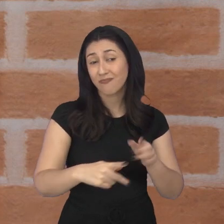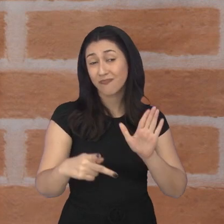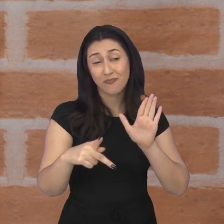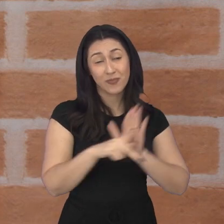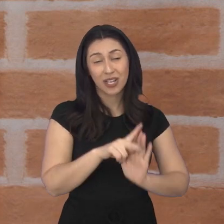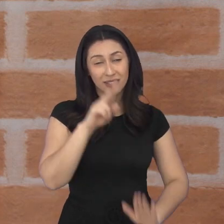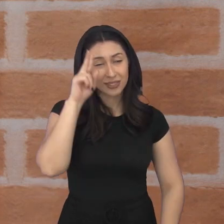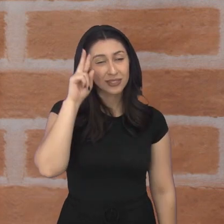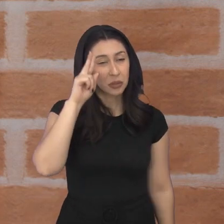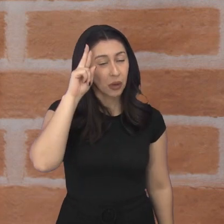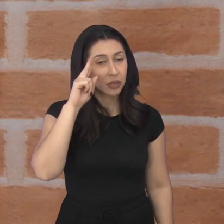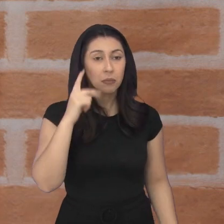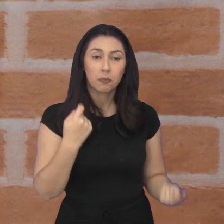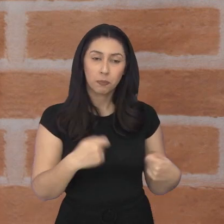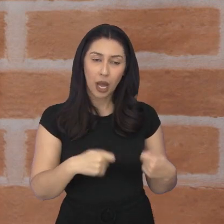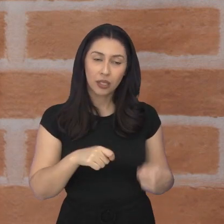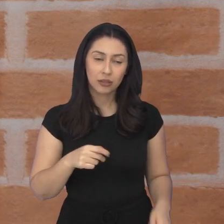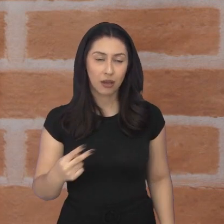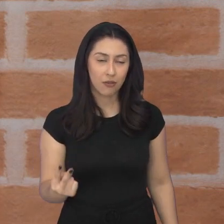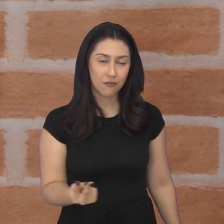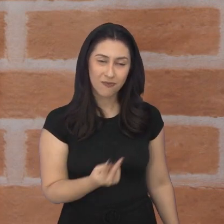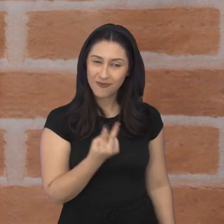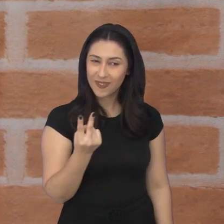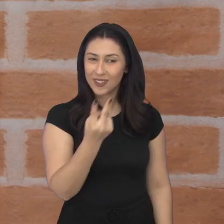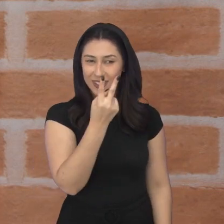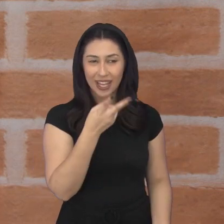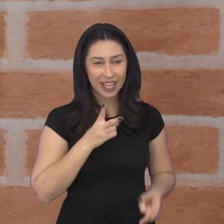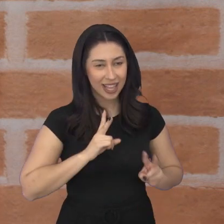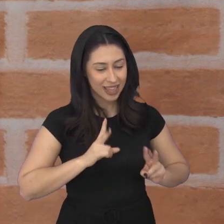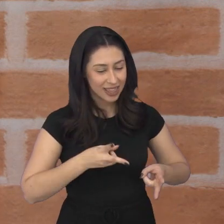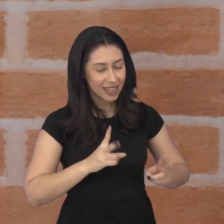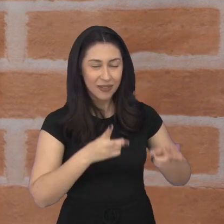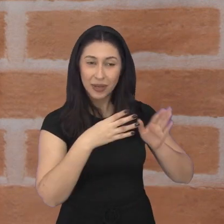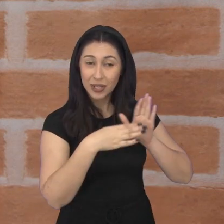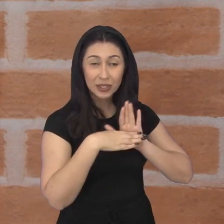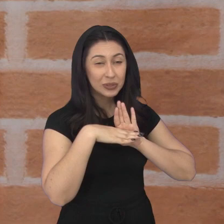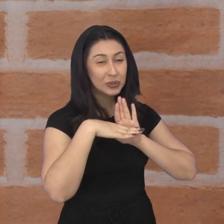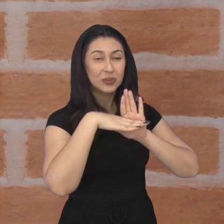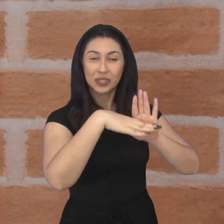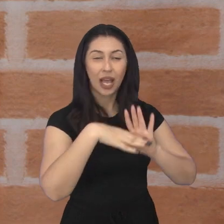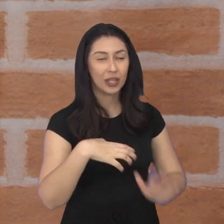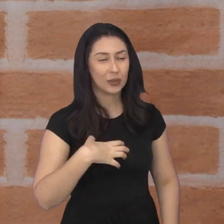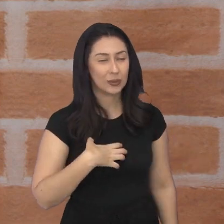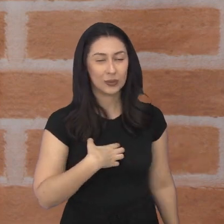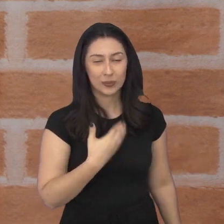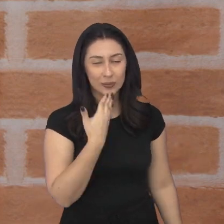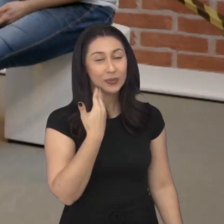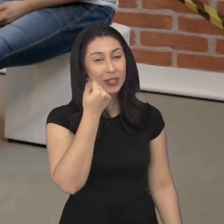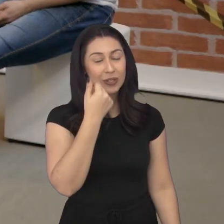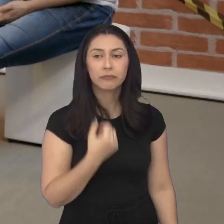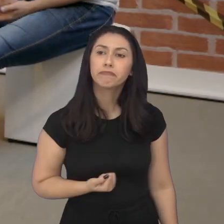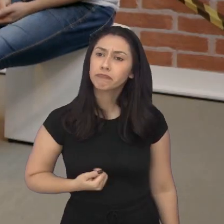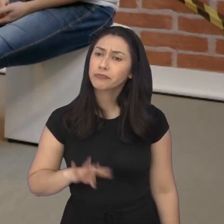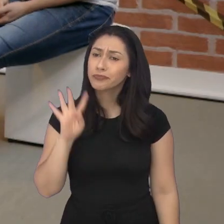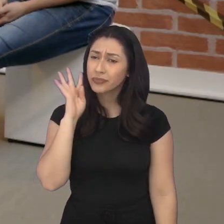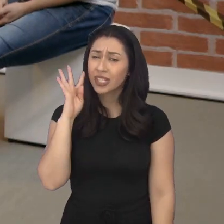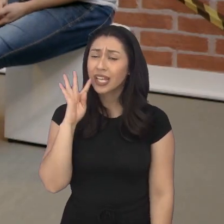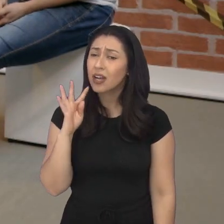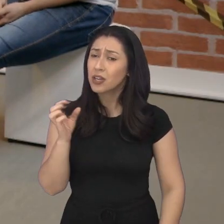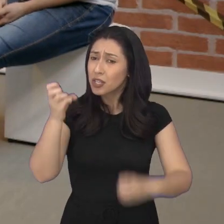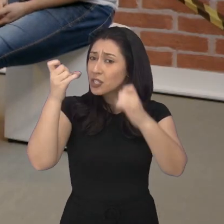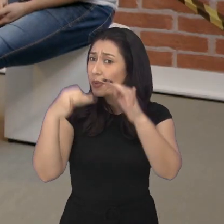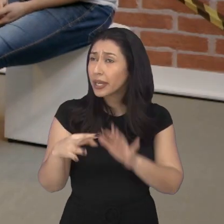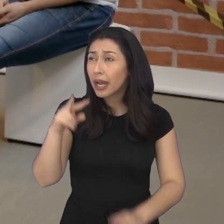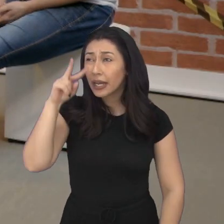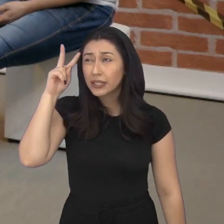que valorizar, né, as nossas raízes e poder sempre ajudar da melhor forma possível, né? E legal você tocar nesse ponto da